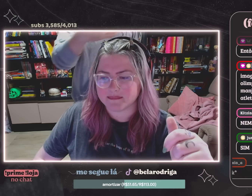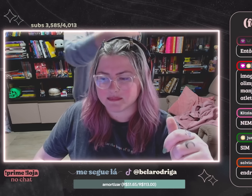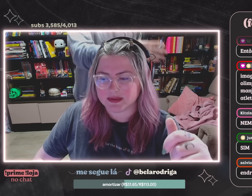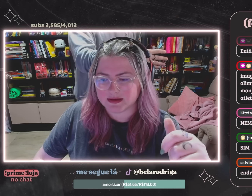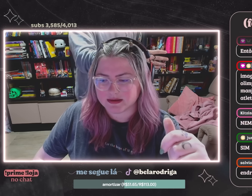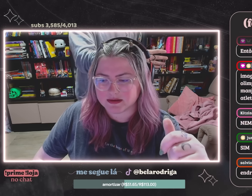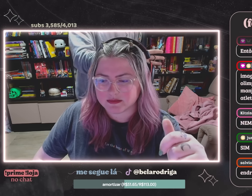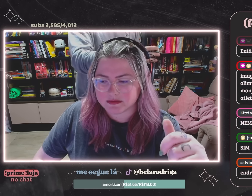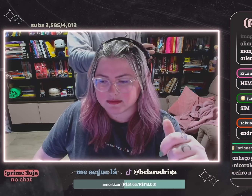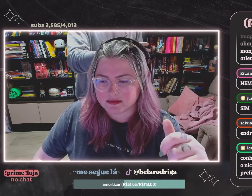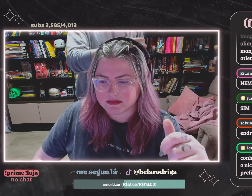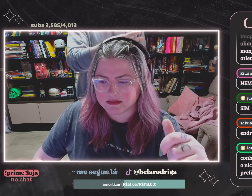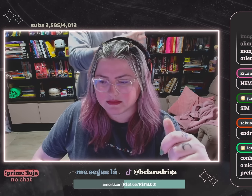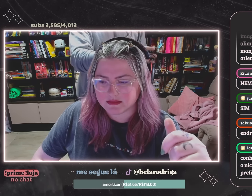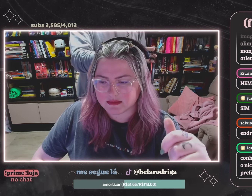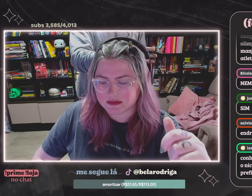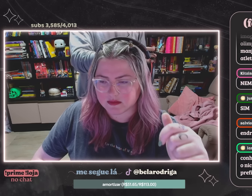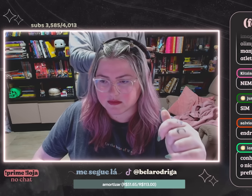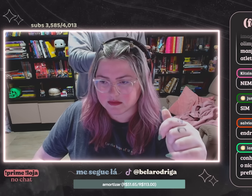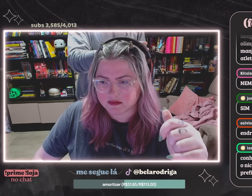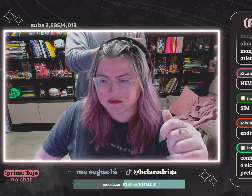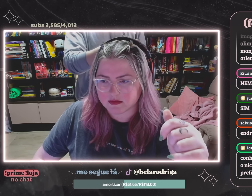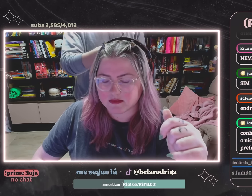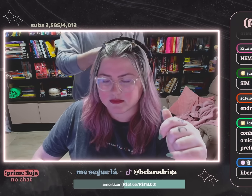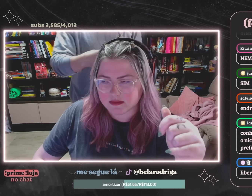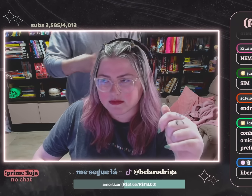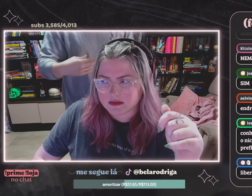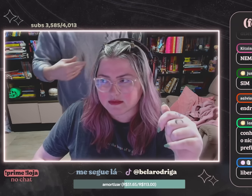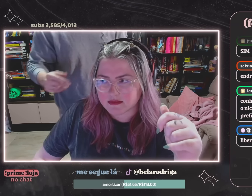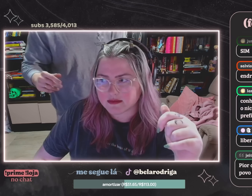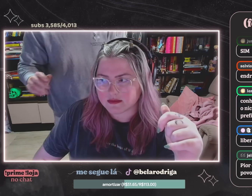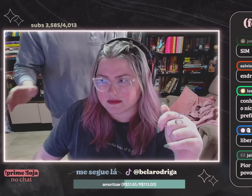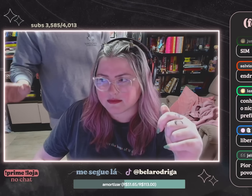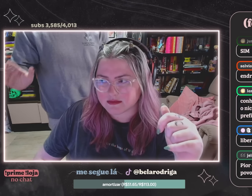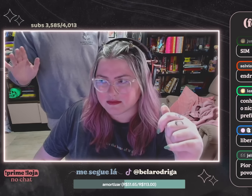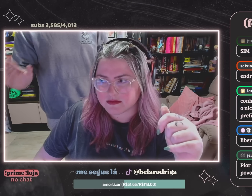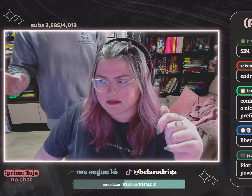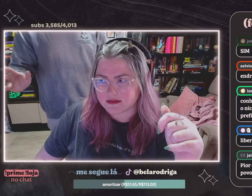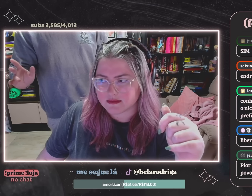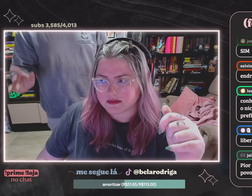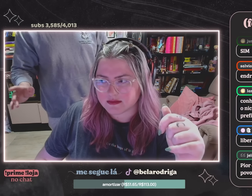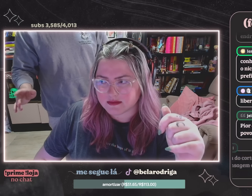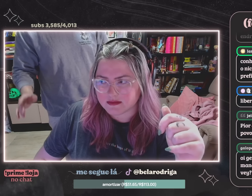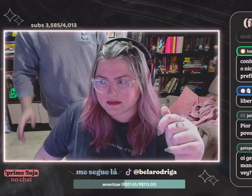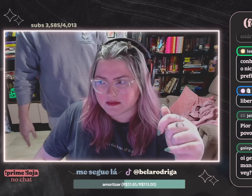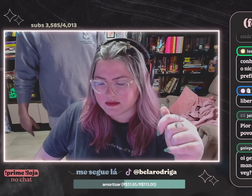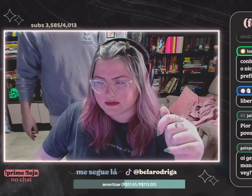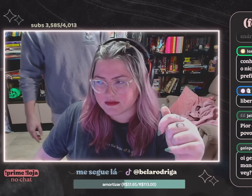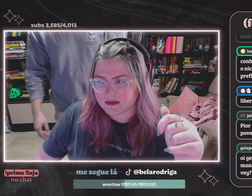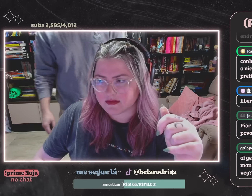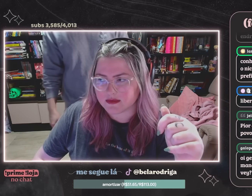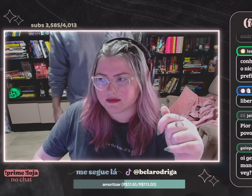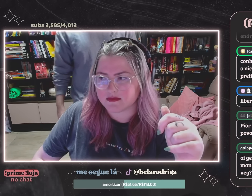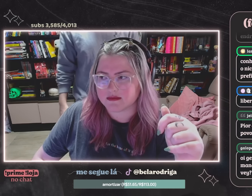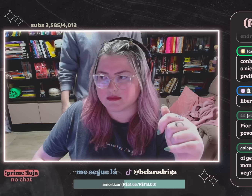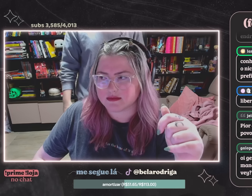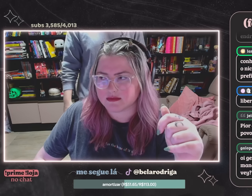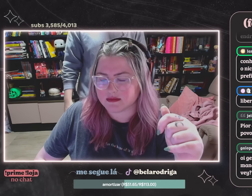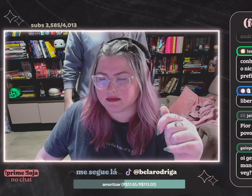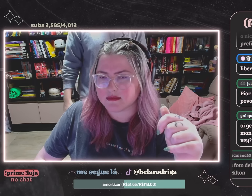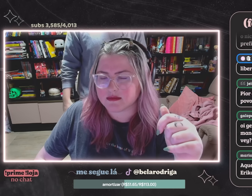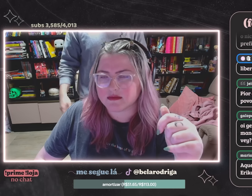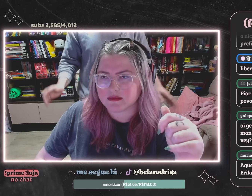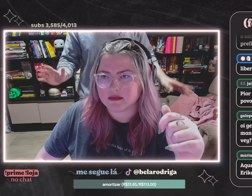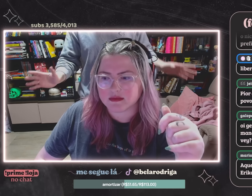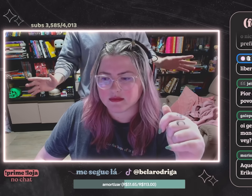esse Pablo Marçal como uma pessoa inteligente e pensa Ah não eu sou meio que o empreendedor aqui eu não quero vínculo empregatício nem nada